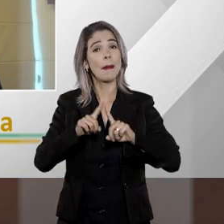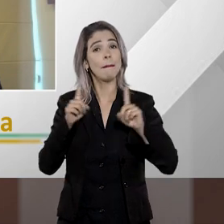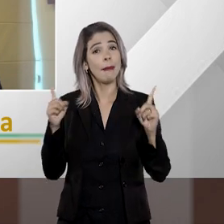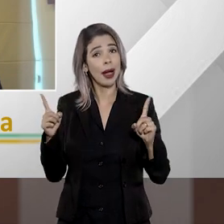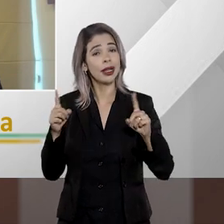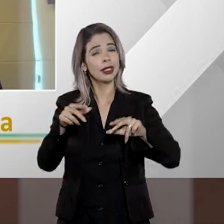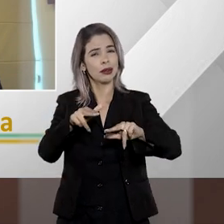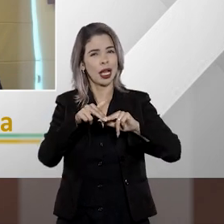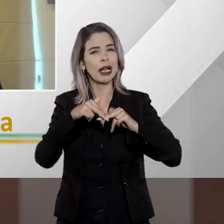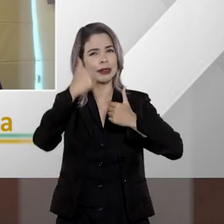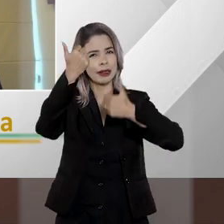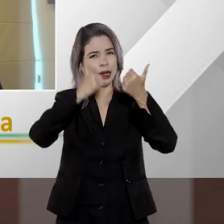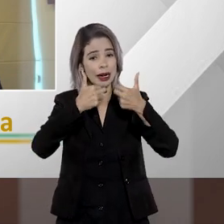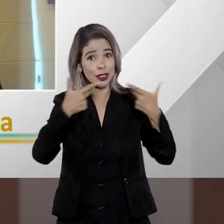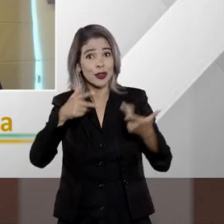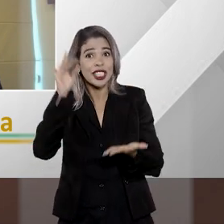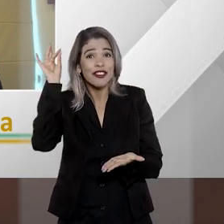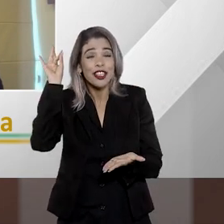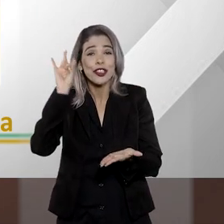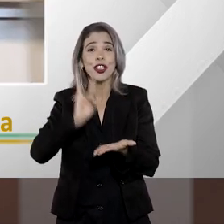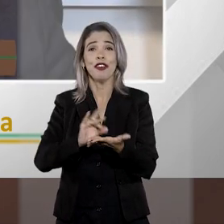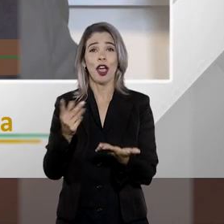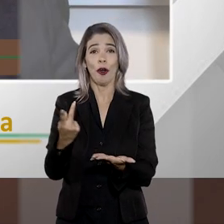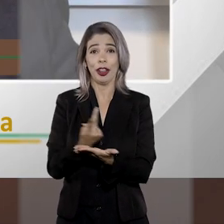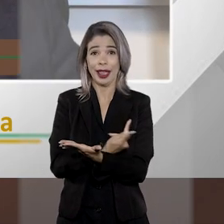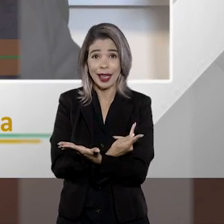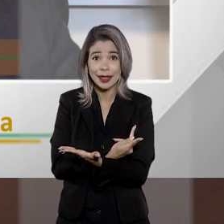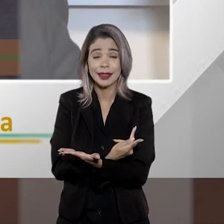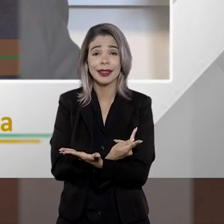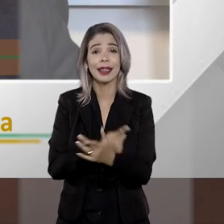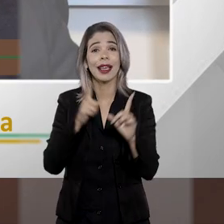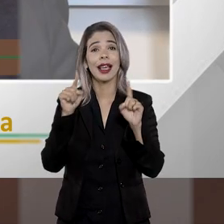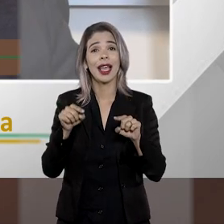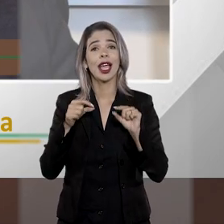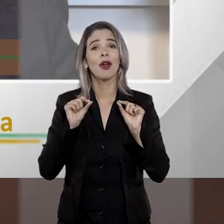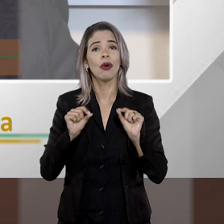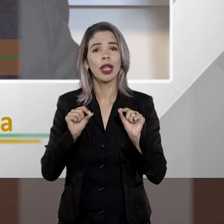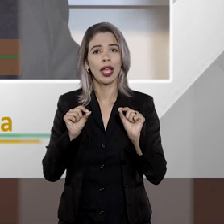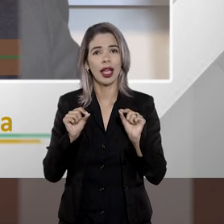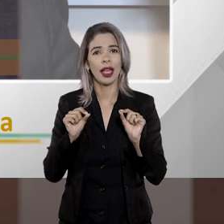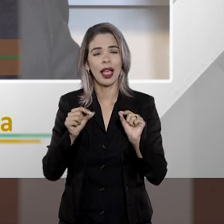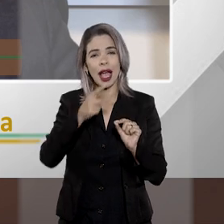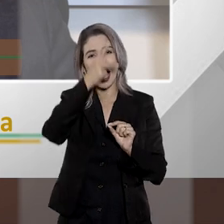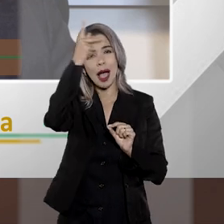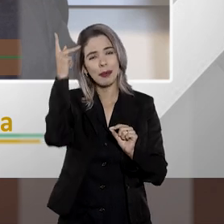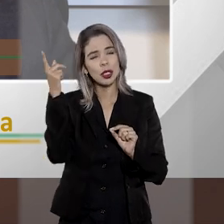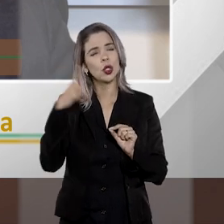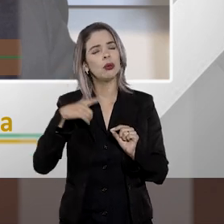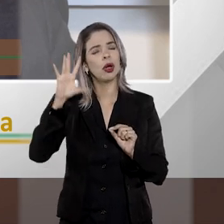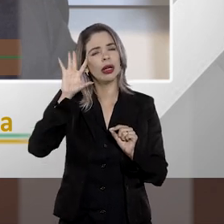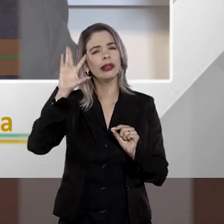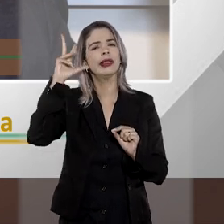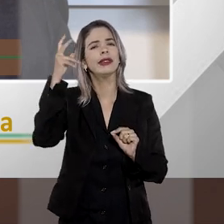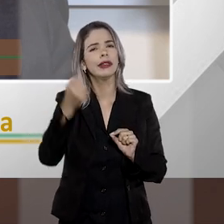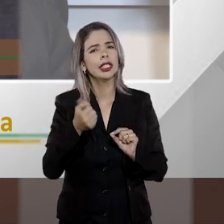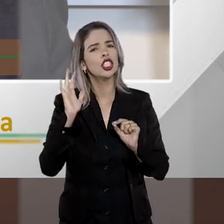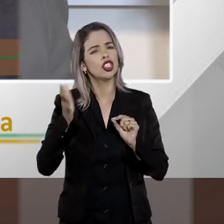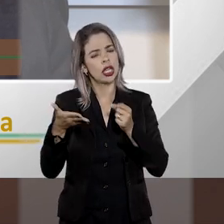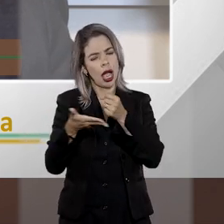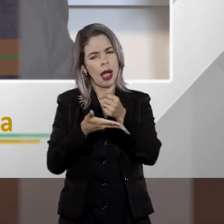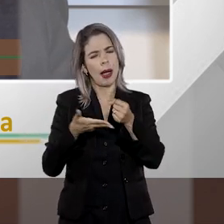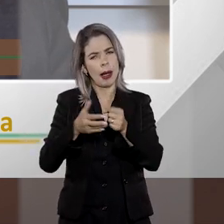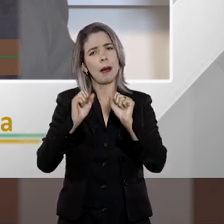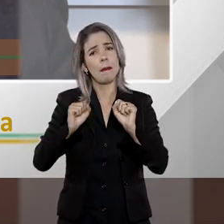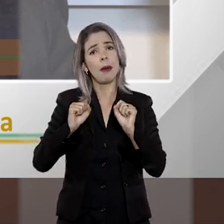diante de análise do caso concreto, é possível que a autoridade judiciária, por decisão devidamente